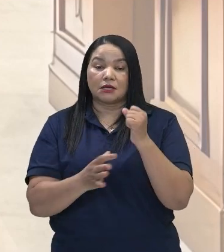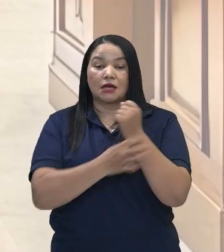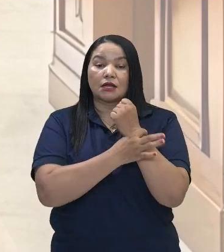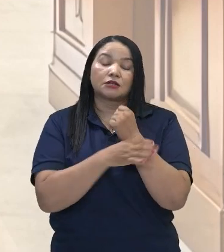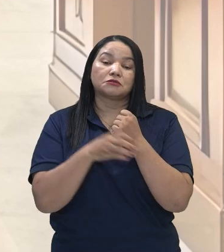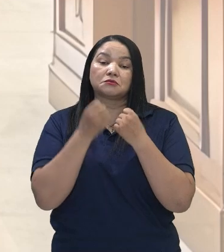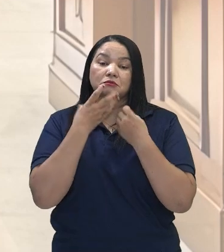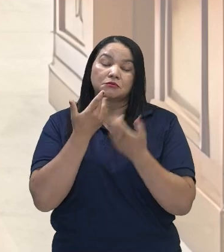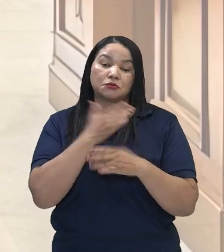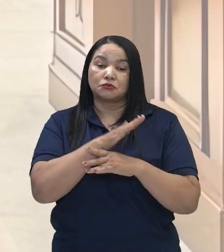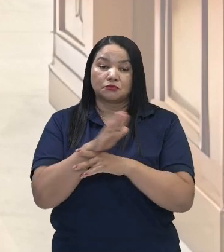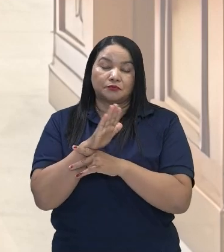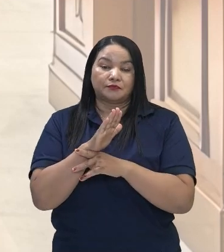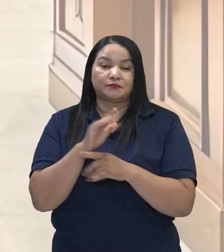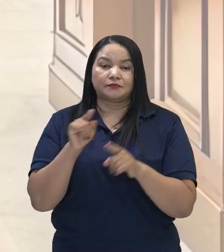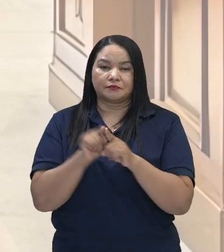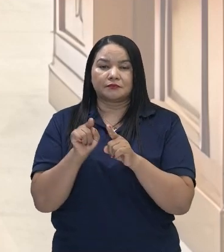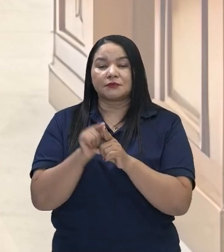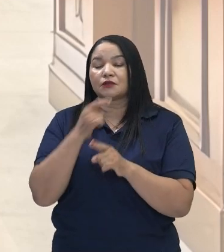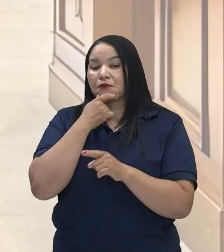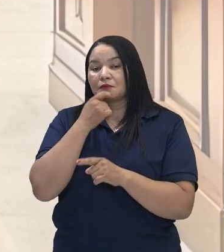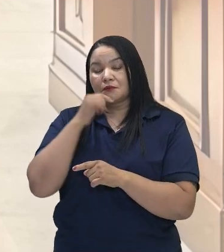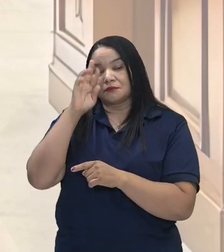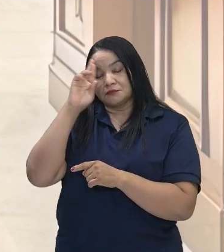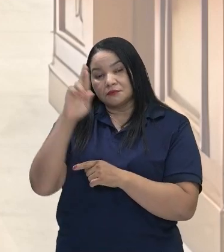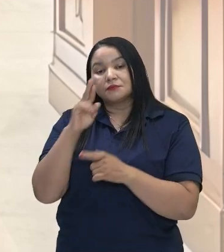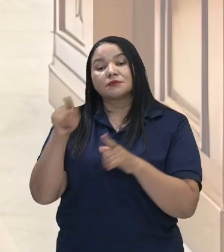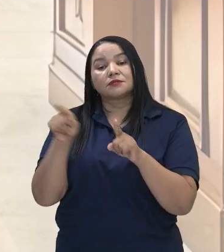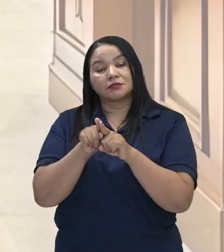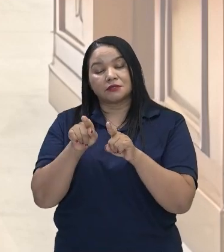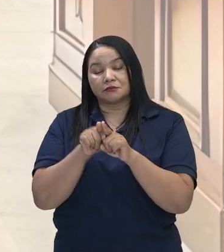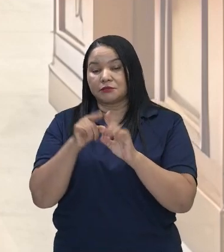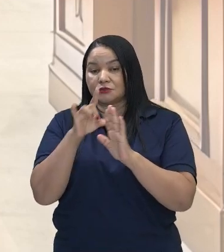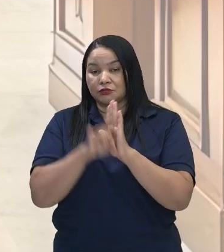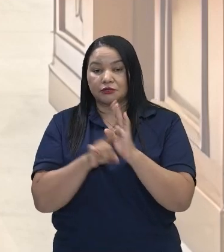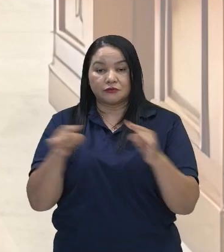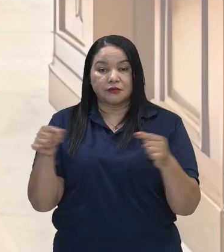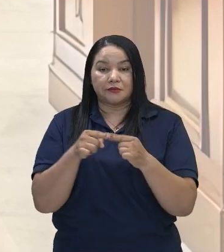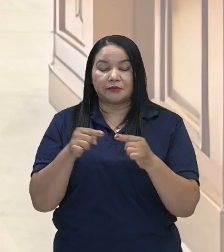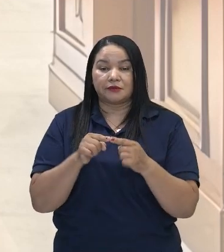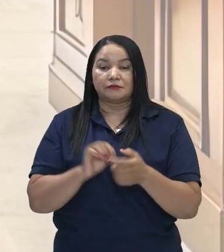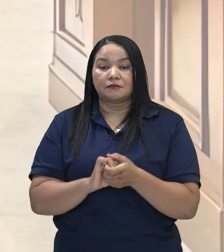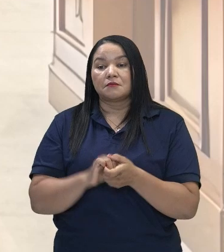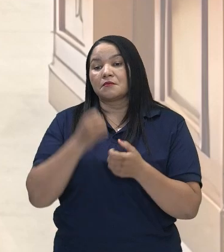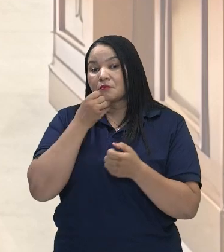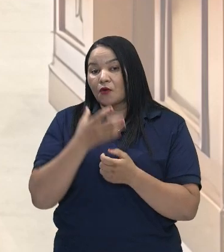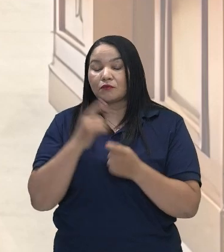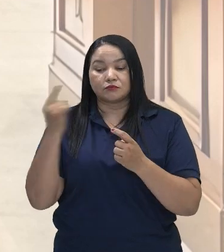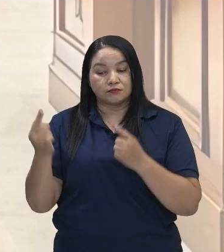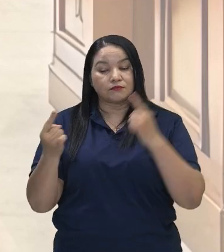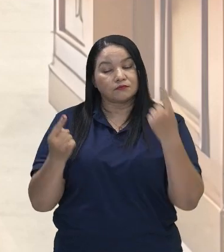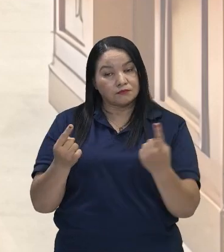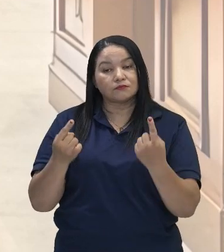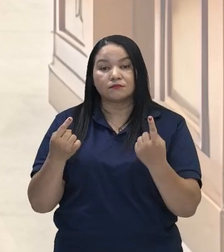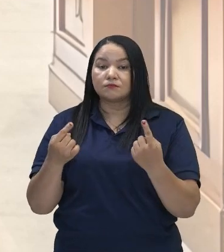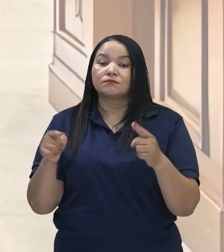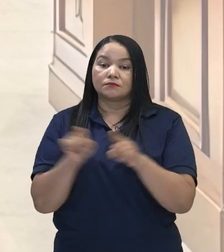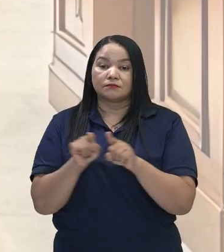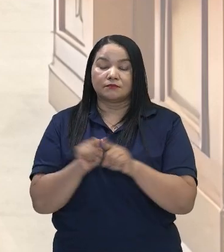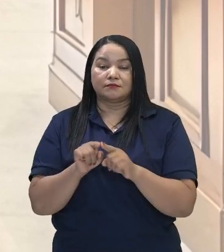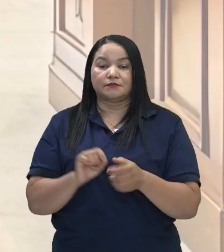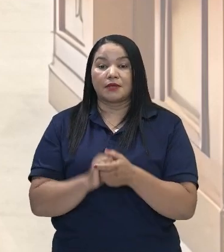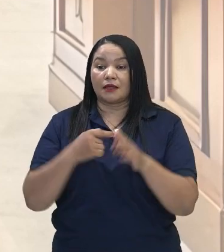ao trabalhador e também garante ao patrão. Não podemos dizer que não garante ao patrão. Claro que garante. Né? É benéfico para os dois lados. Mas a lei está aí